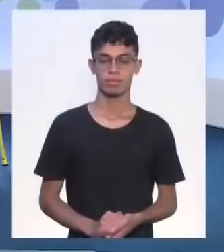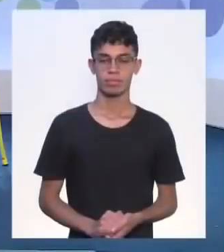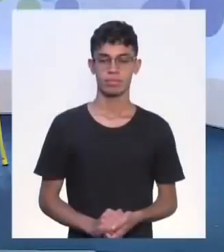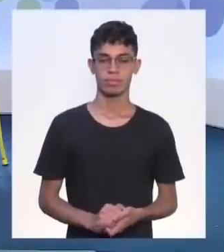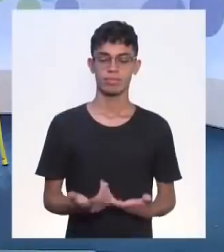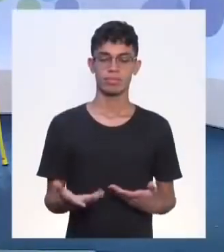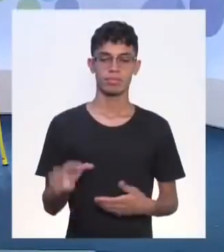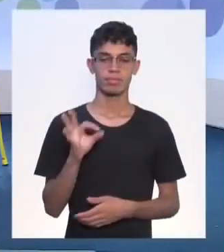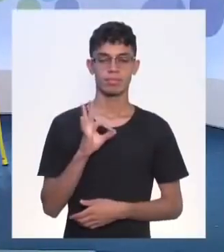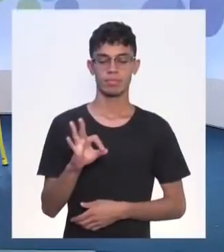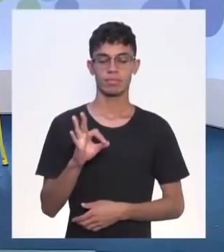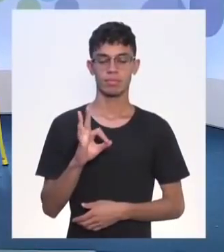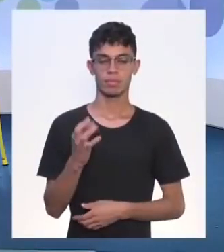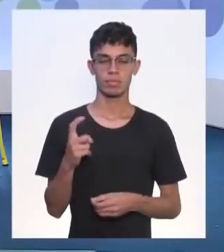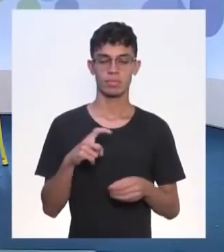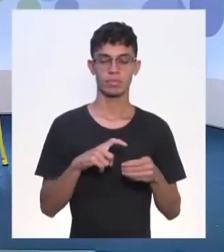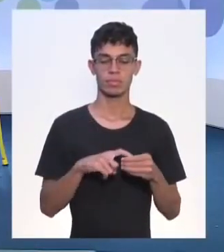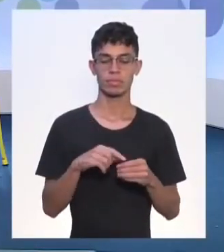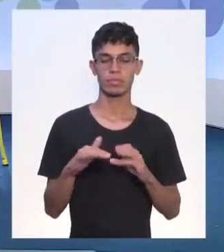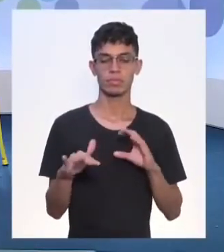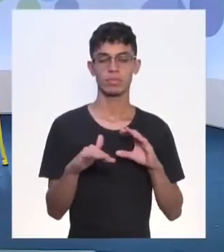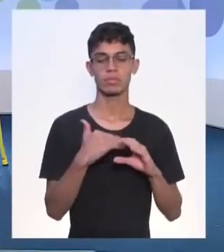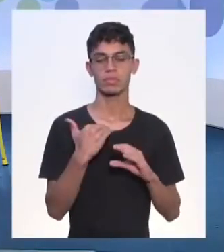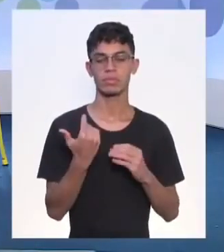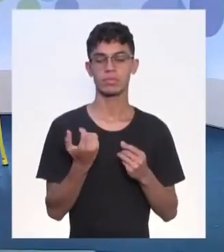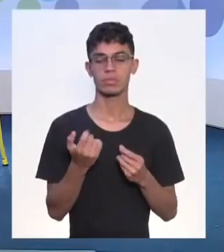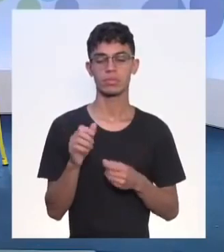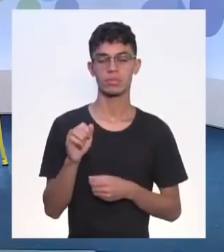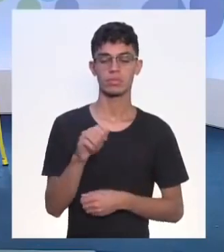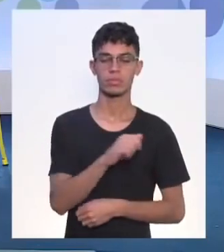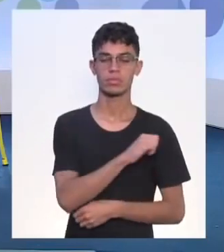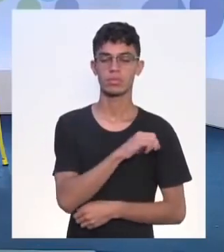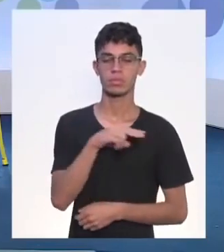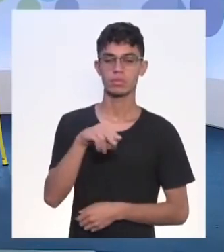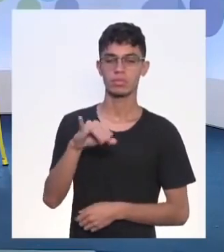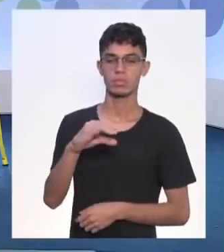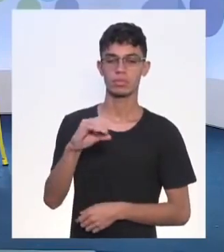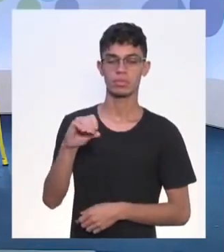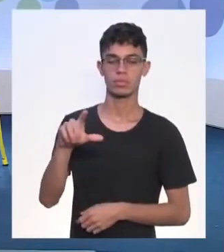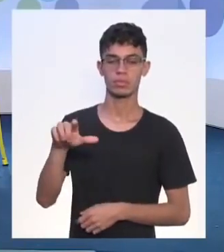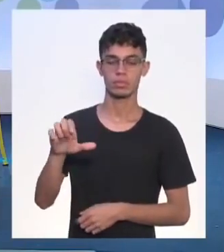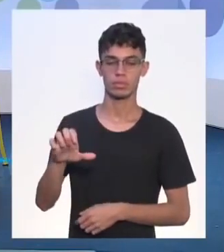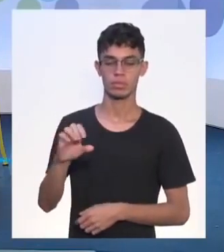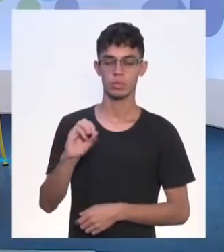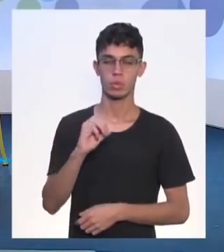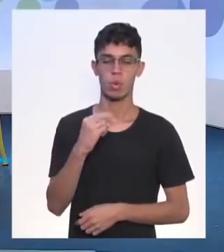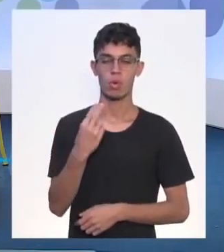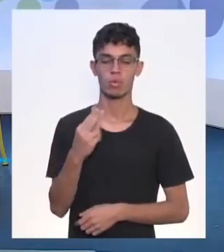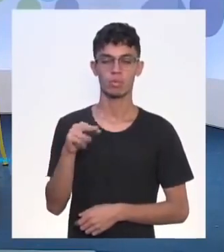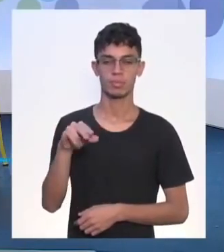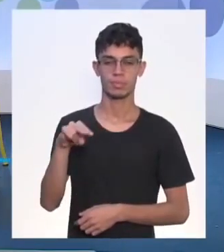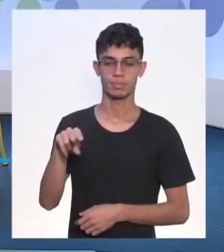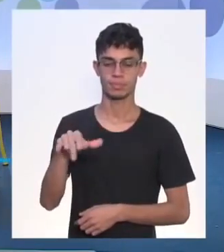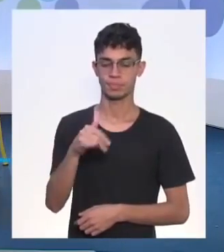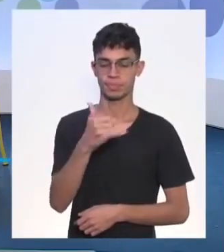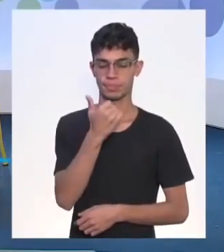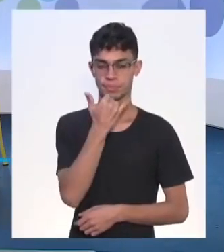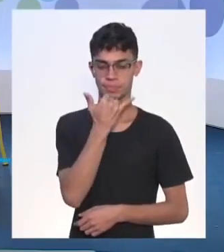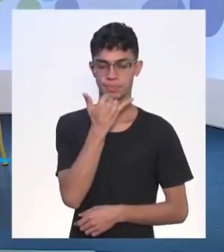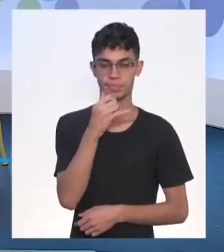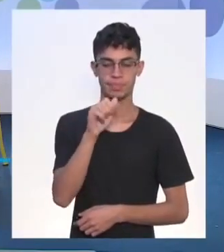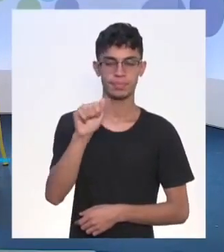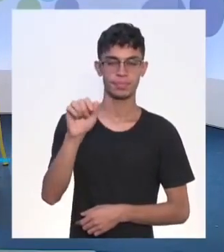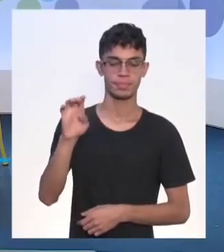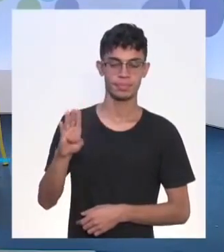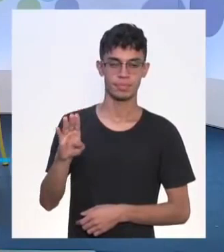Muito bem, estamos de volta. O que eles mandaram para a gente? Ó, a aluna Nicole, ou é Nina, desculpe, colocou A e